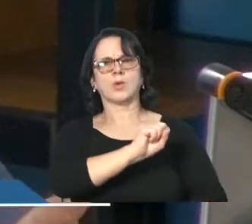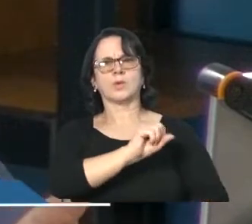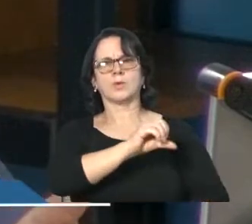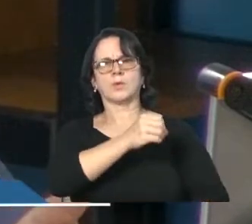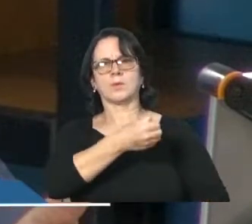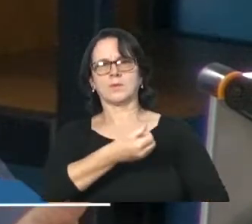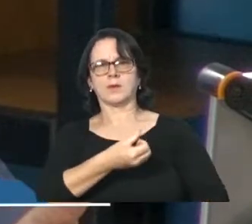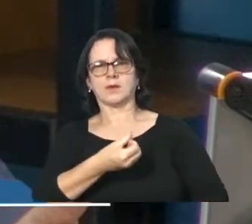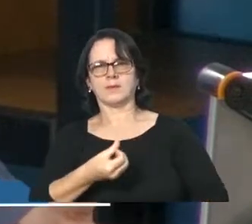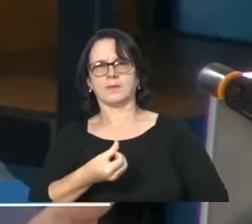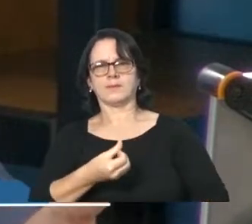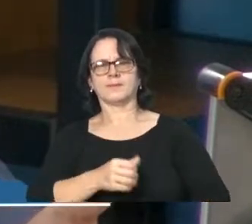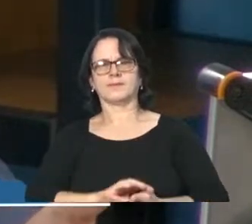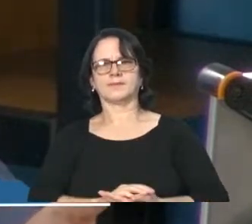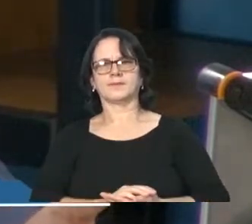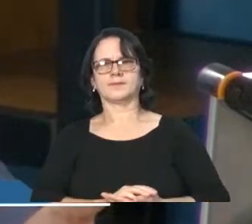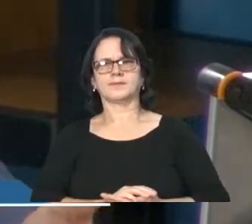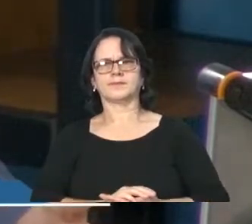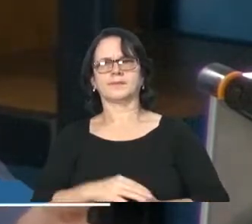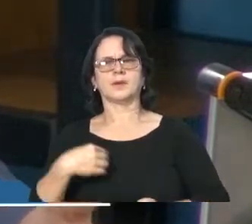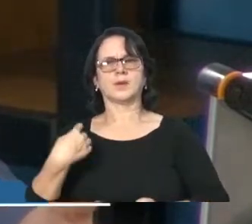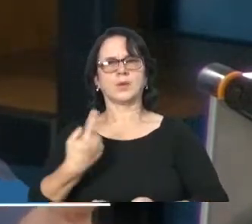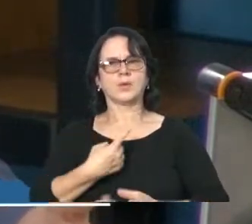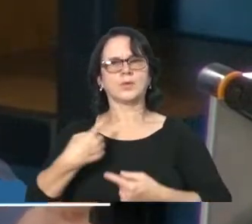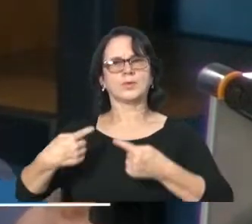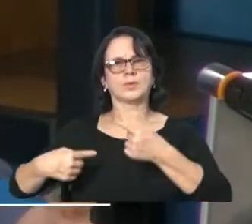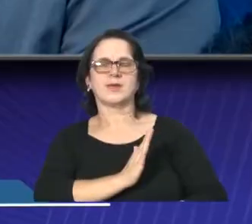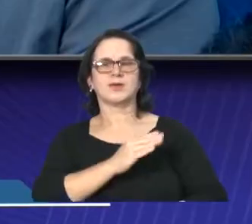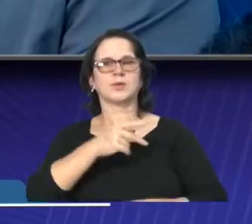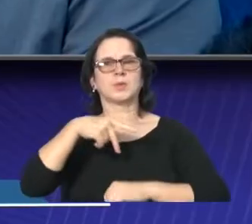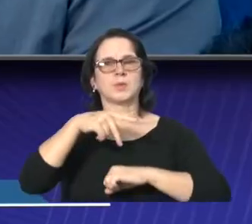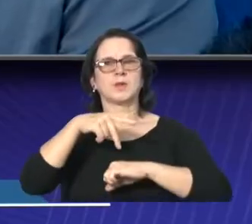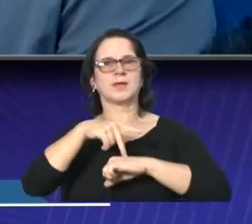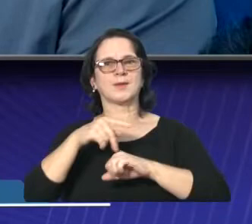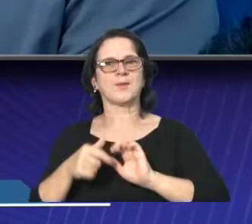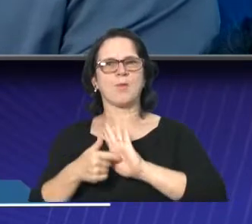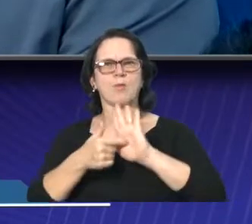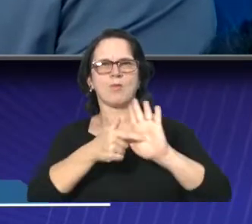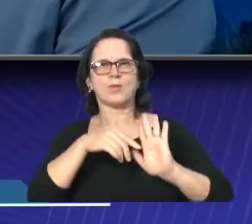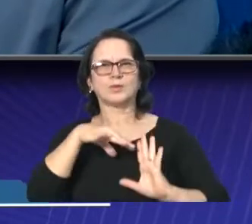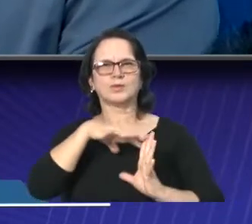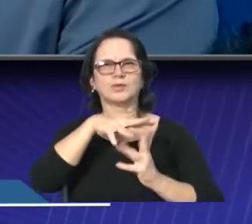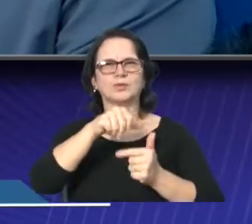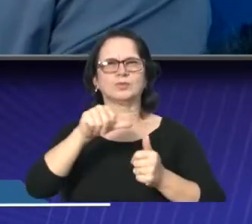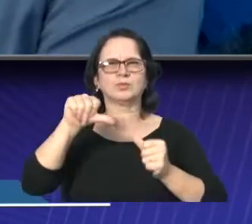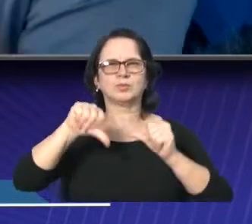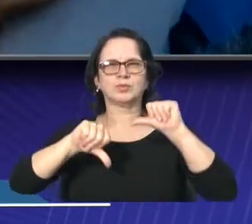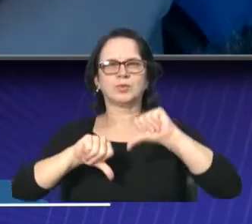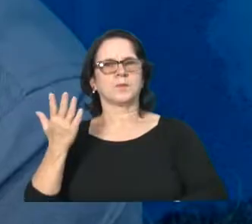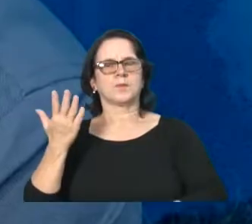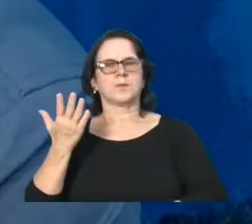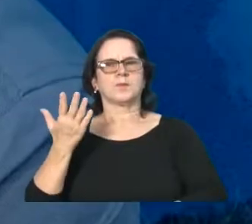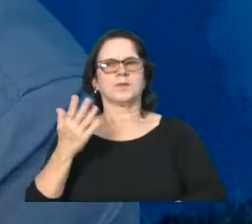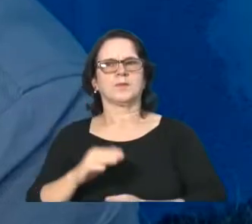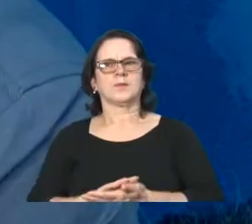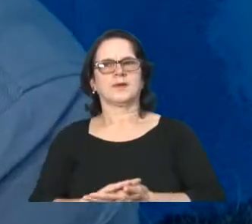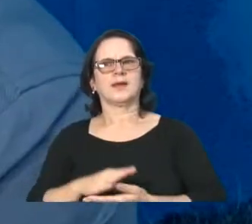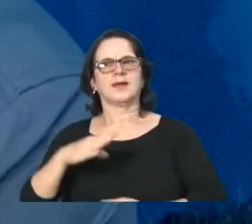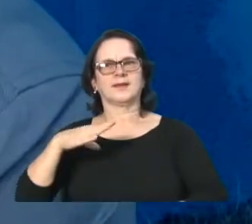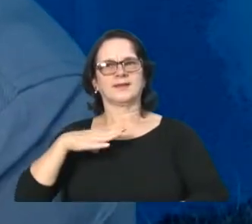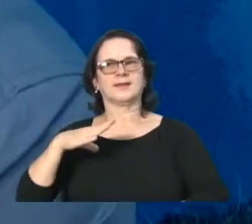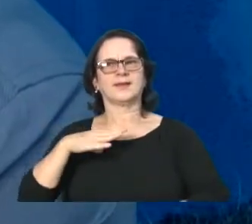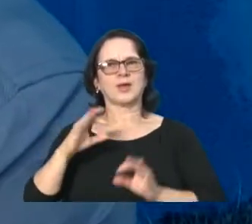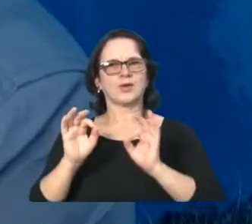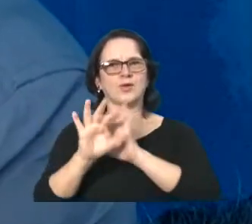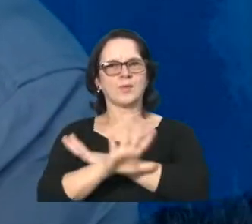apresentou uma Moção de aplauso ao engenheiro ambiental e sanitarista Cleiton Jordão Santos pelos relevantes serviços